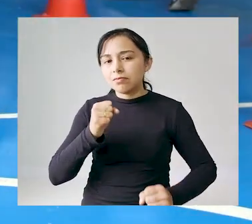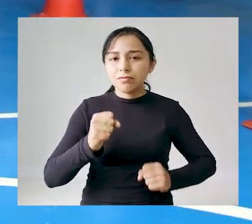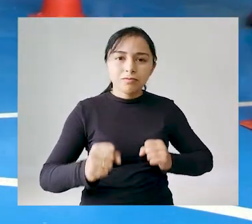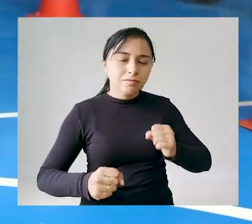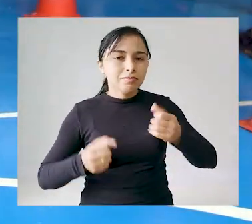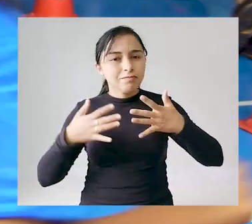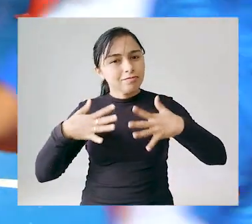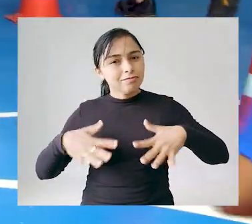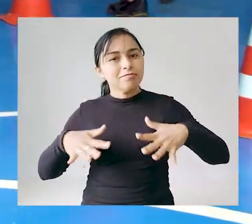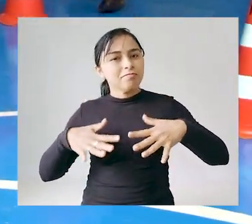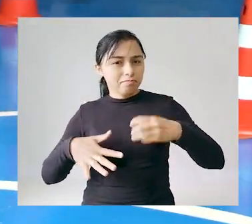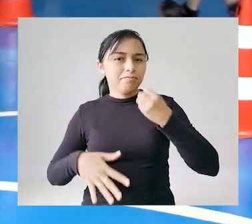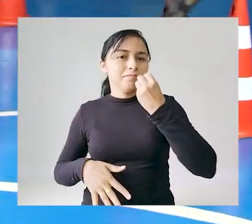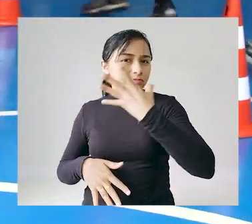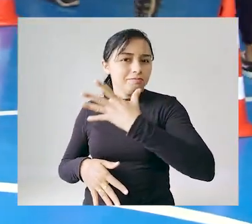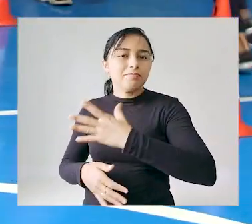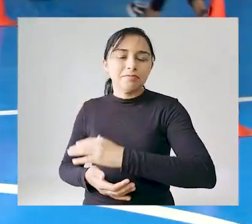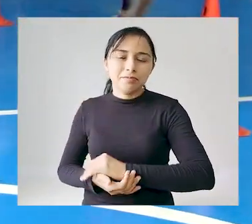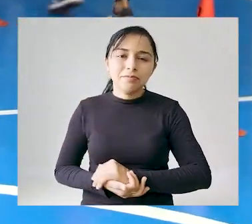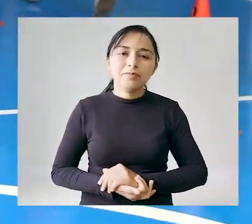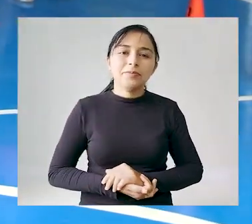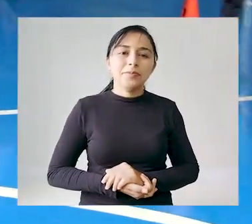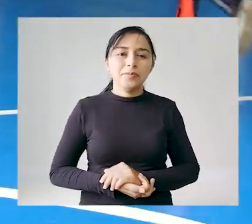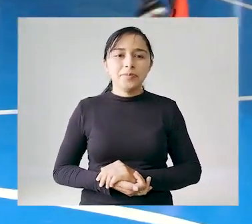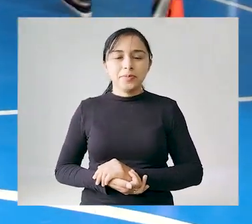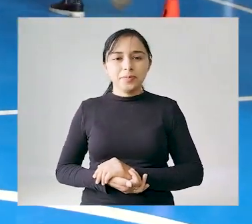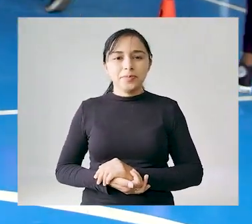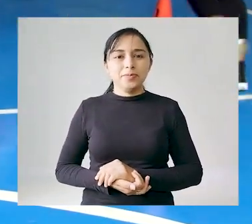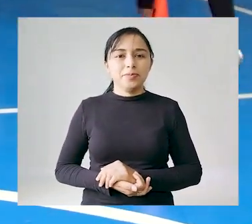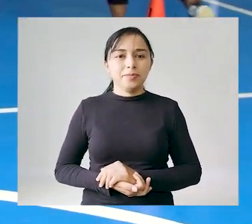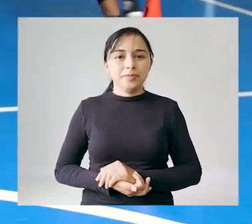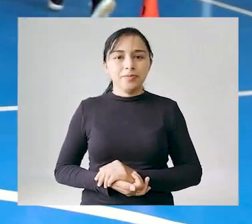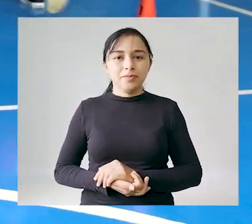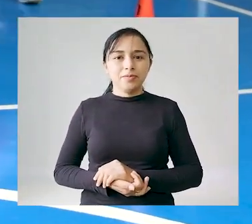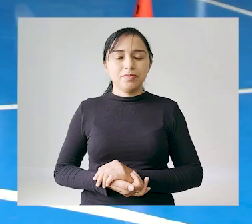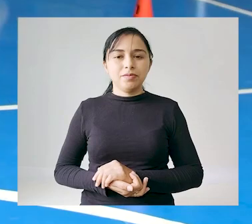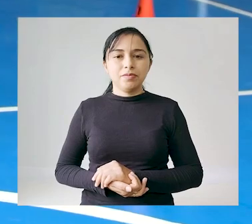Muito bem, galera, ó, show de bola, tô gostando, isso aí.